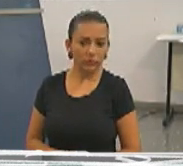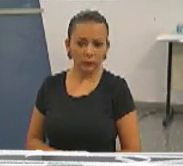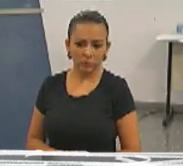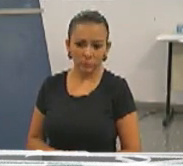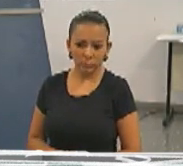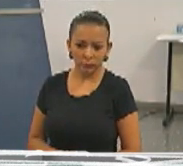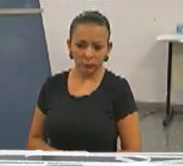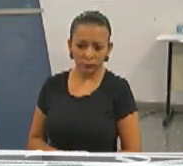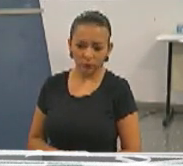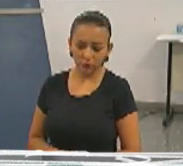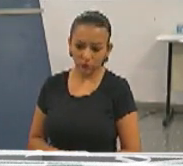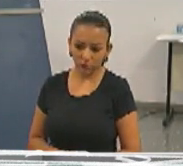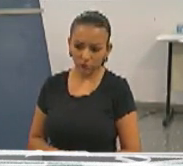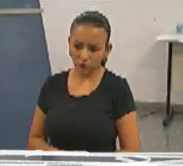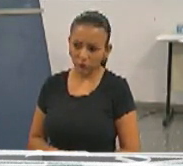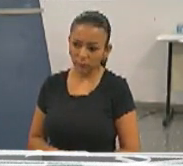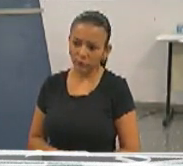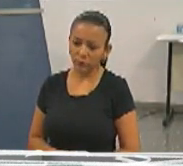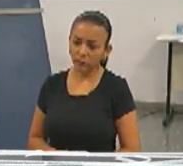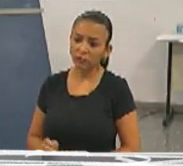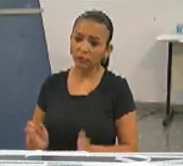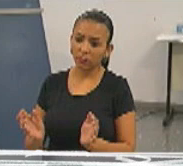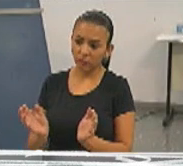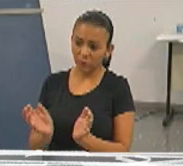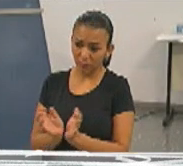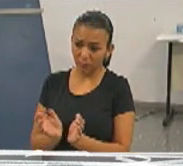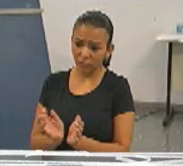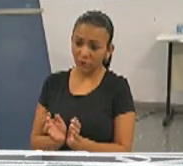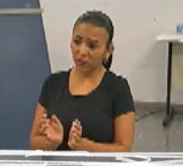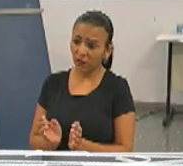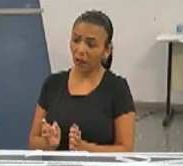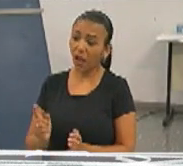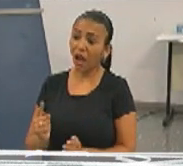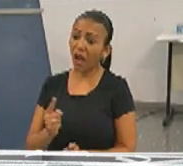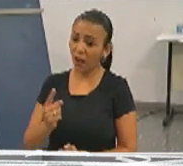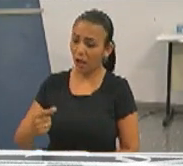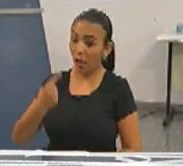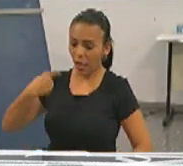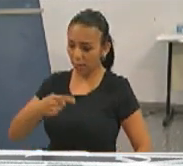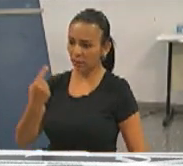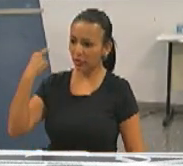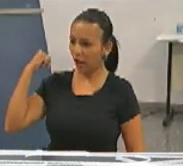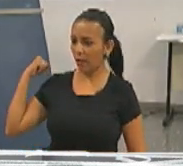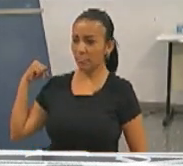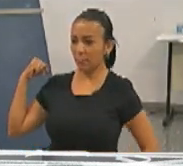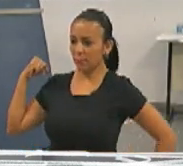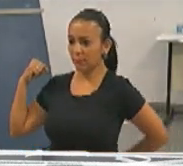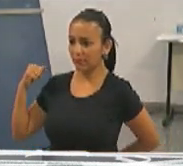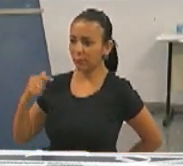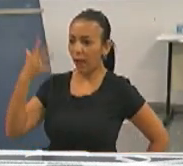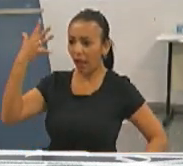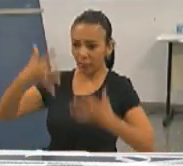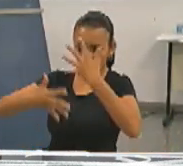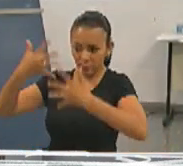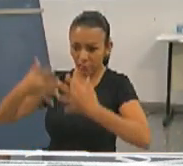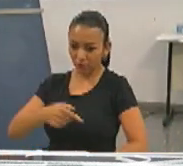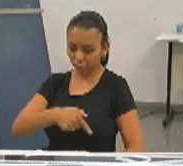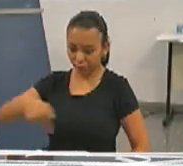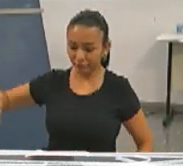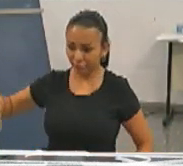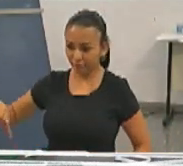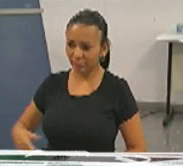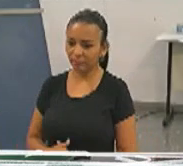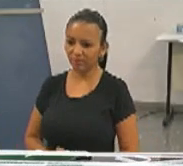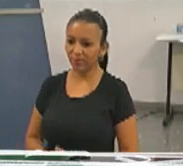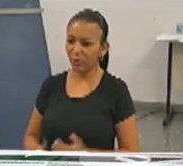nossas intérpretes, é recomendado que se passe atrás da intérprete que está trabalhando no momento e não precisa se